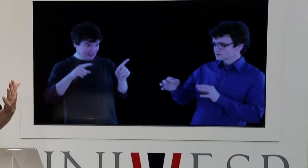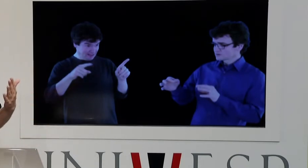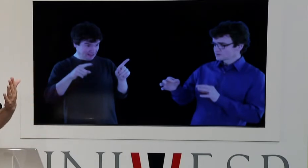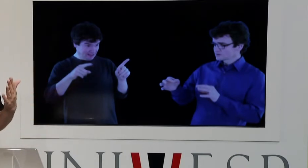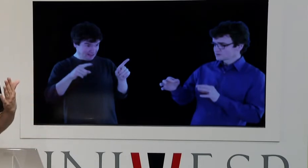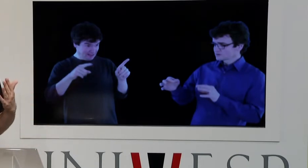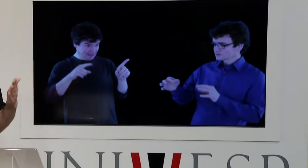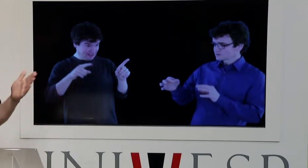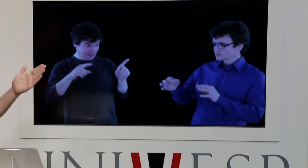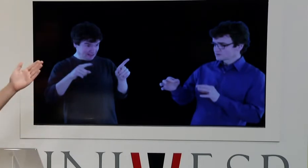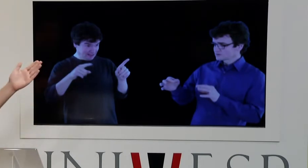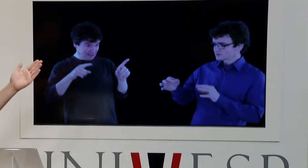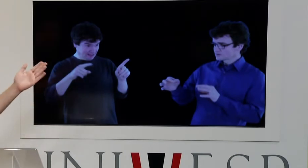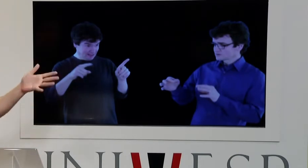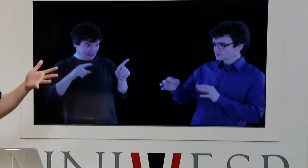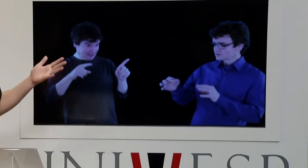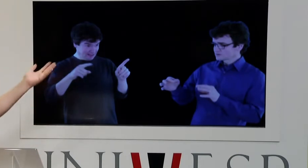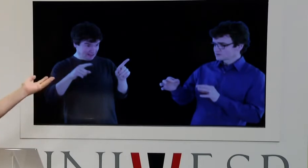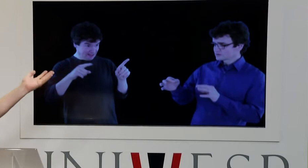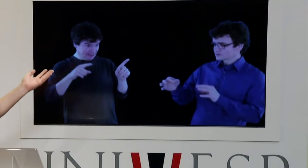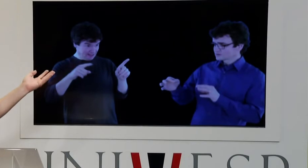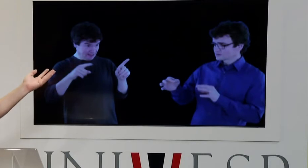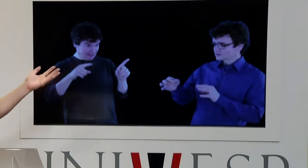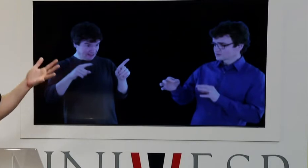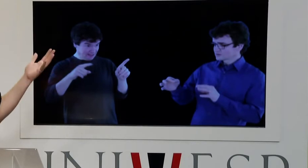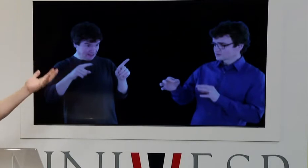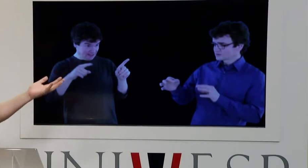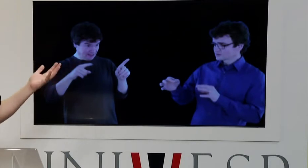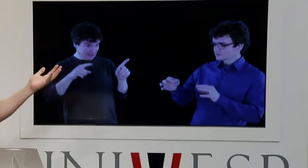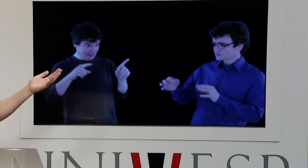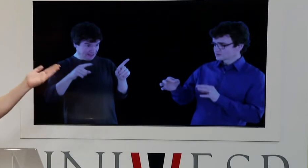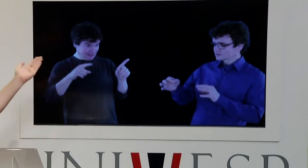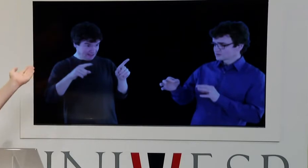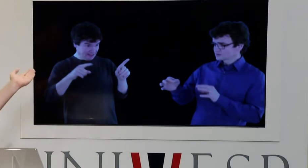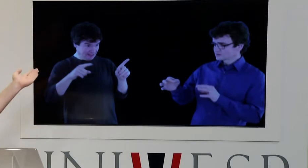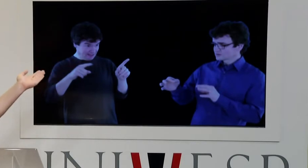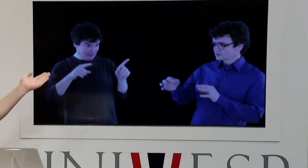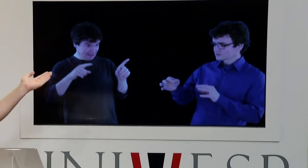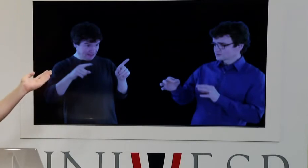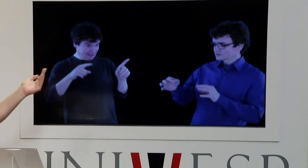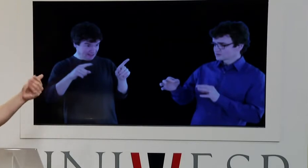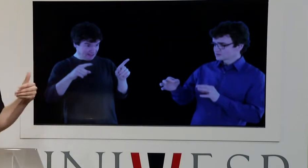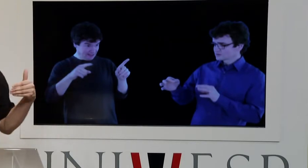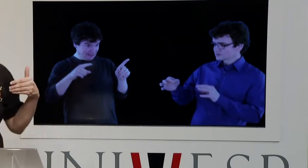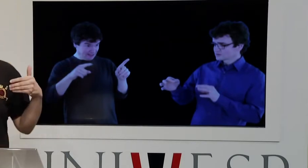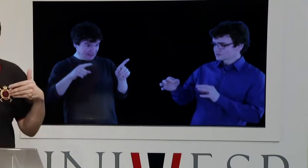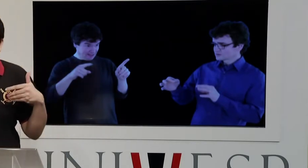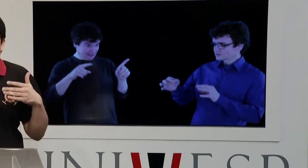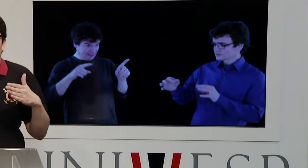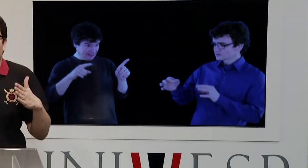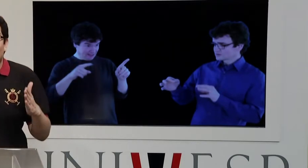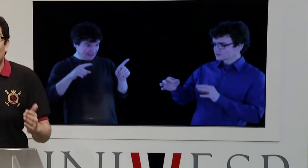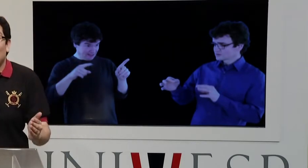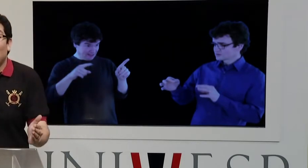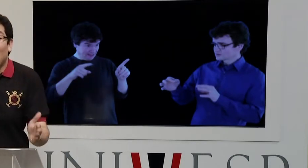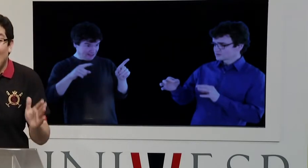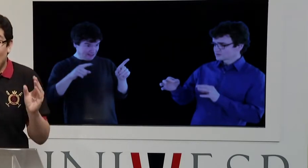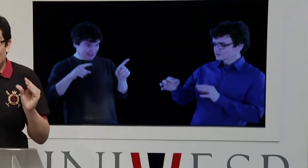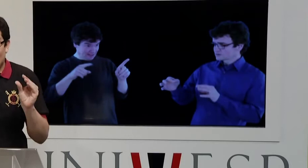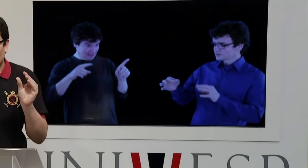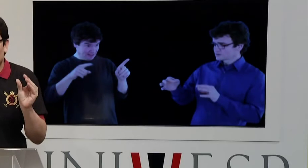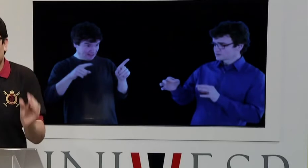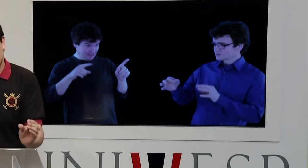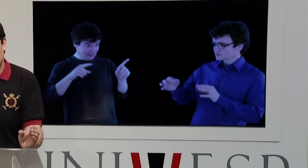satiriza a expressão desse conteúdo, desse significado no inglês sinalizado, porque ele